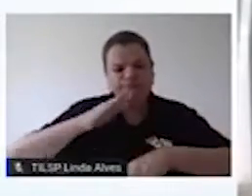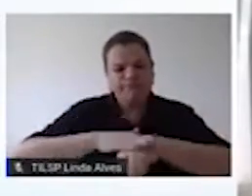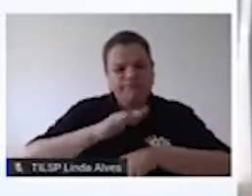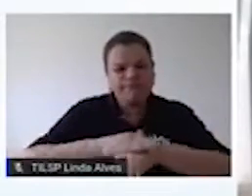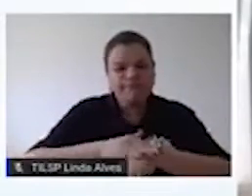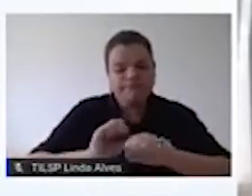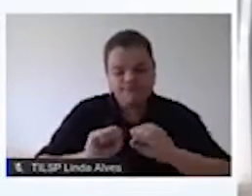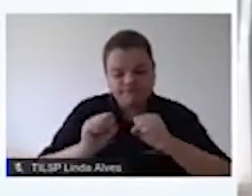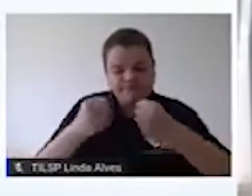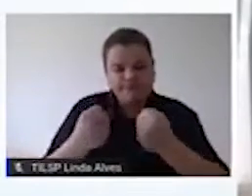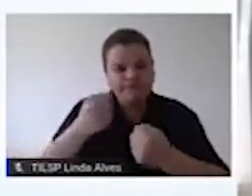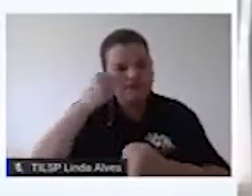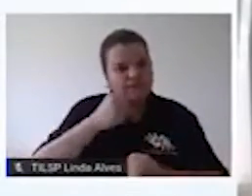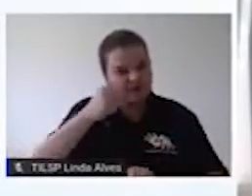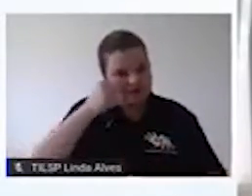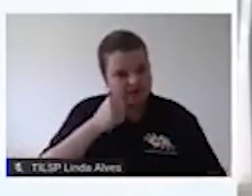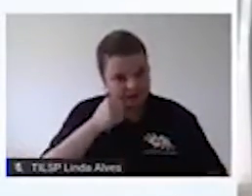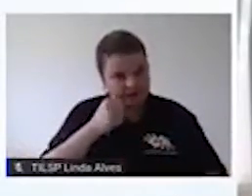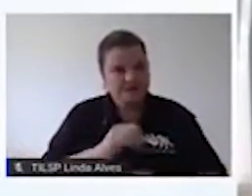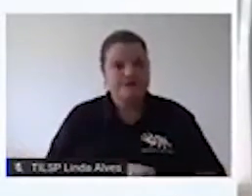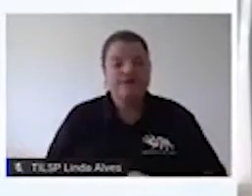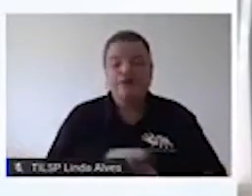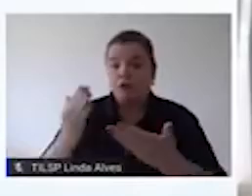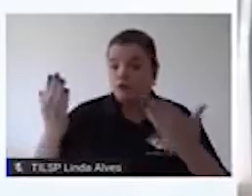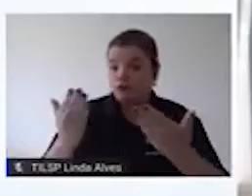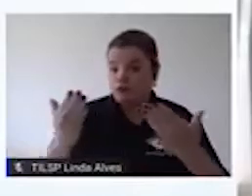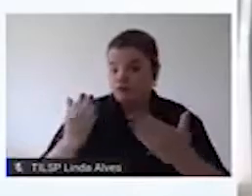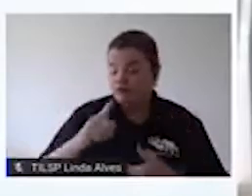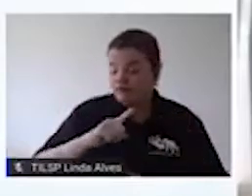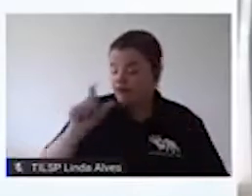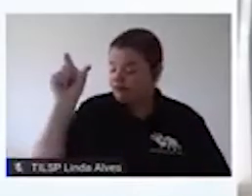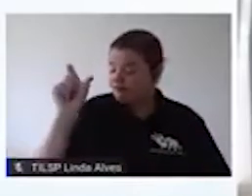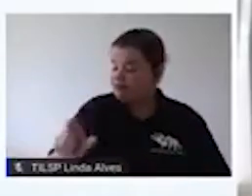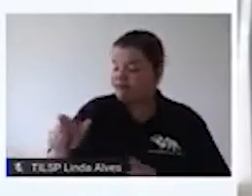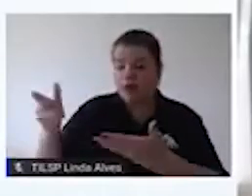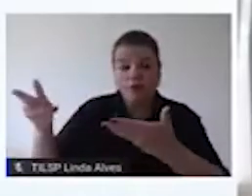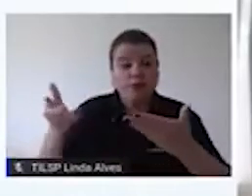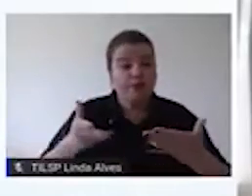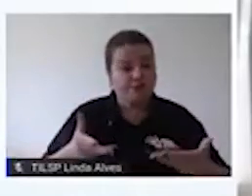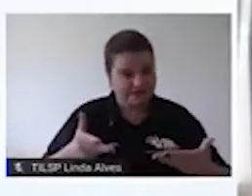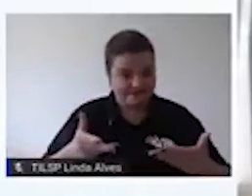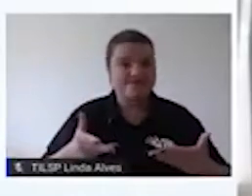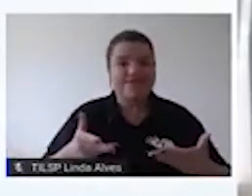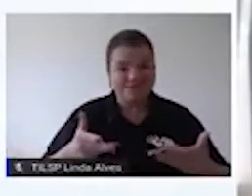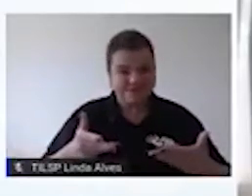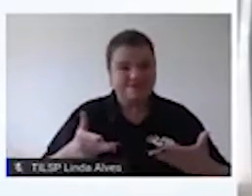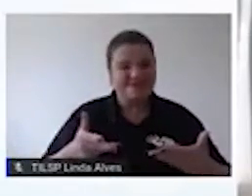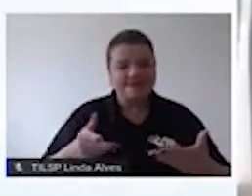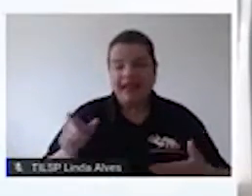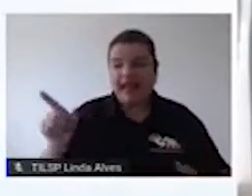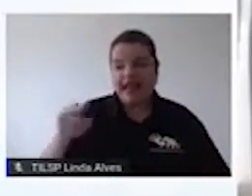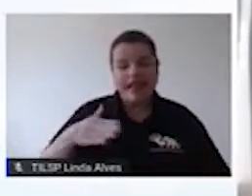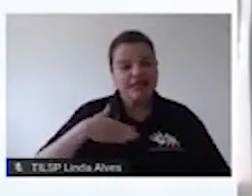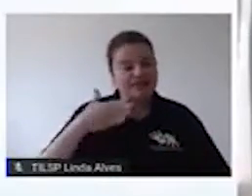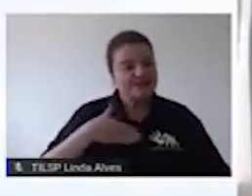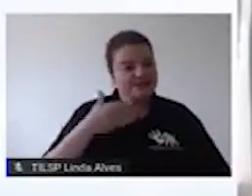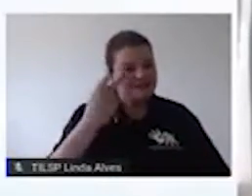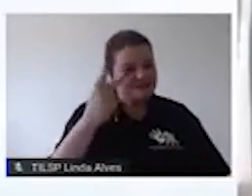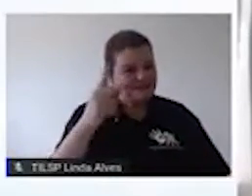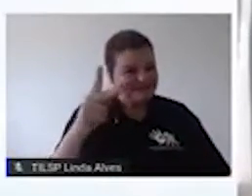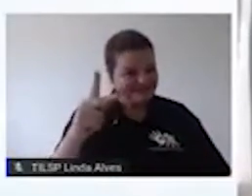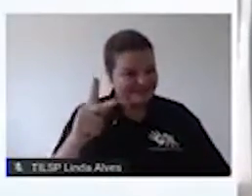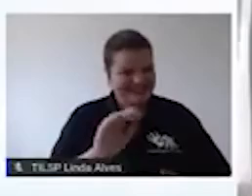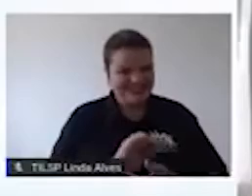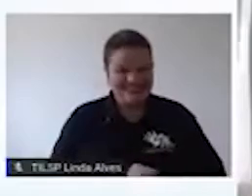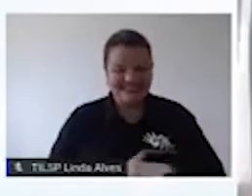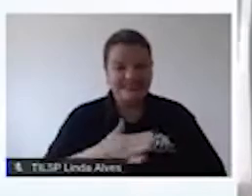mulheres. E hoje nós temos aqui uma convidada, gente, que eu acho que ela é uma surpresa para vocês.